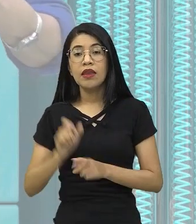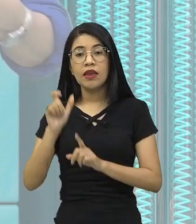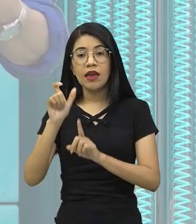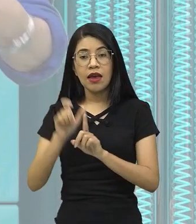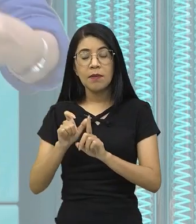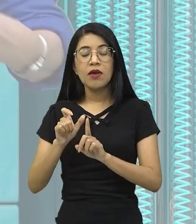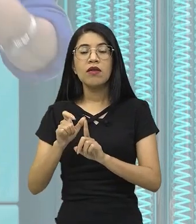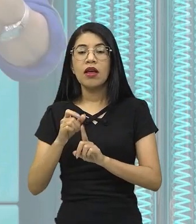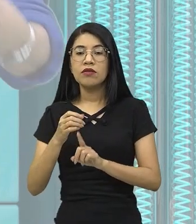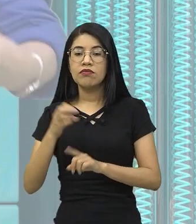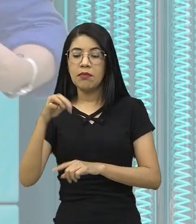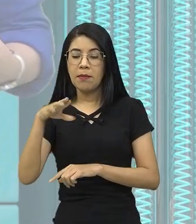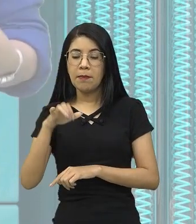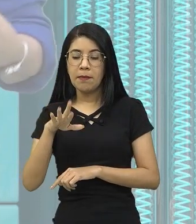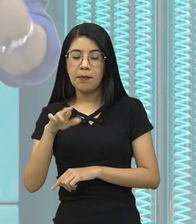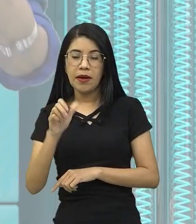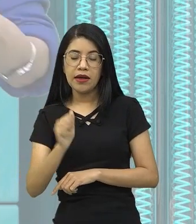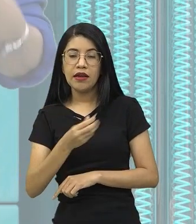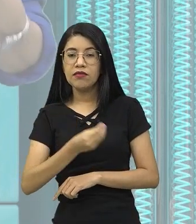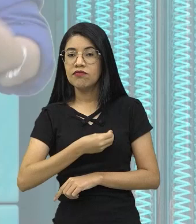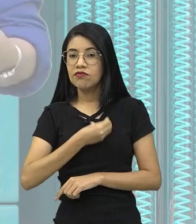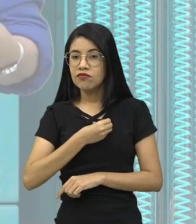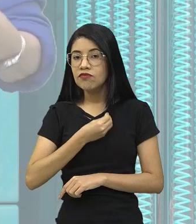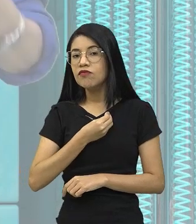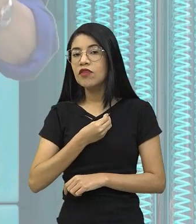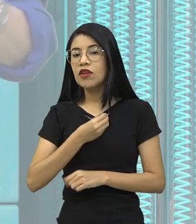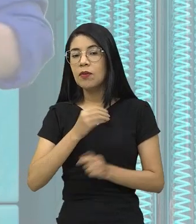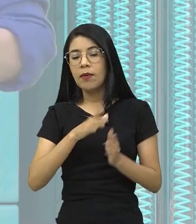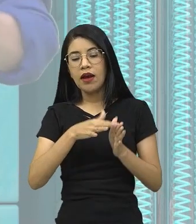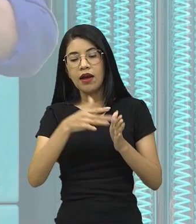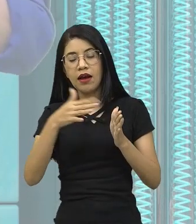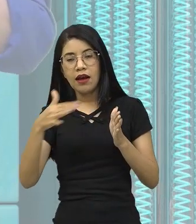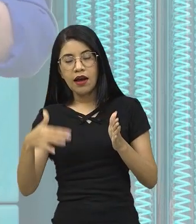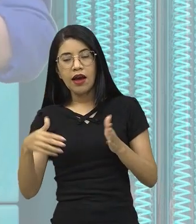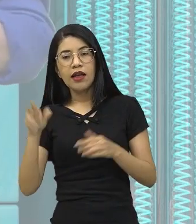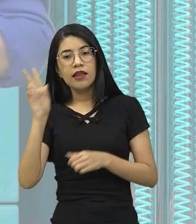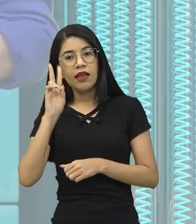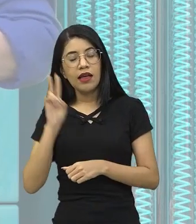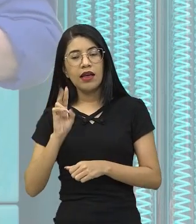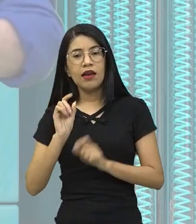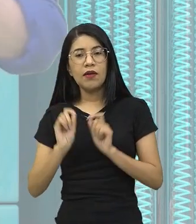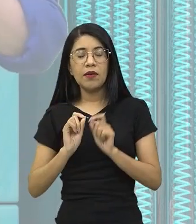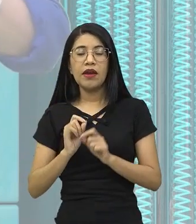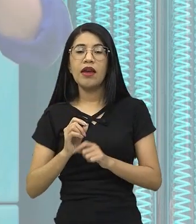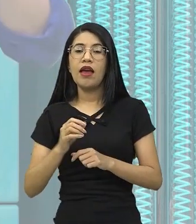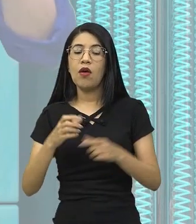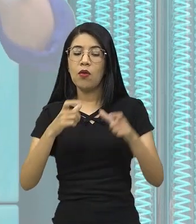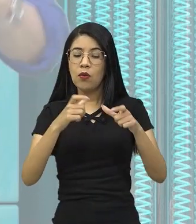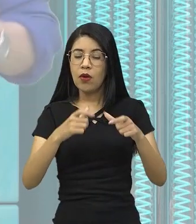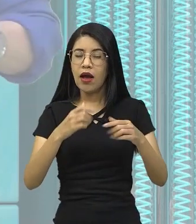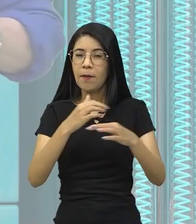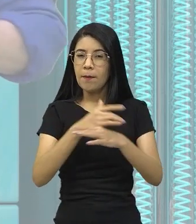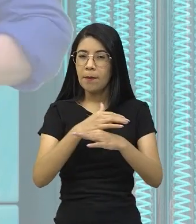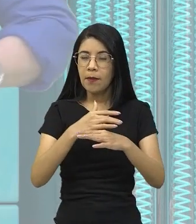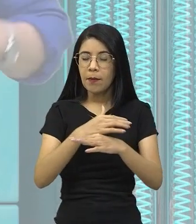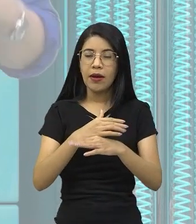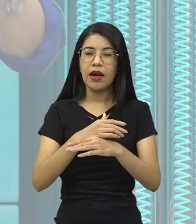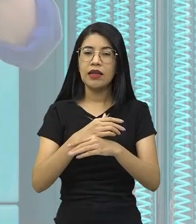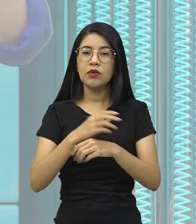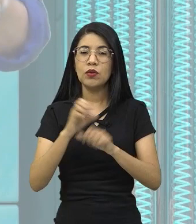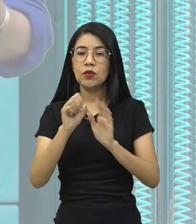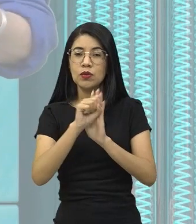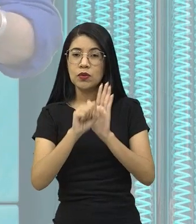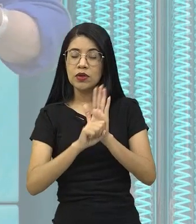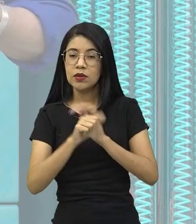né, vive as ações, a trama na história, é a pequena vila no século XV. Então,